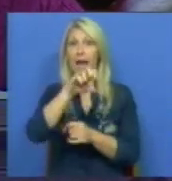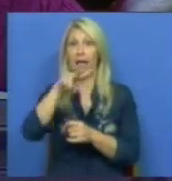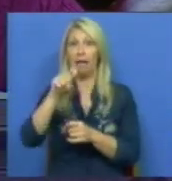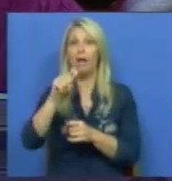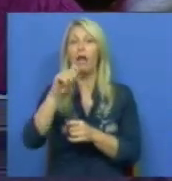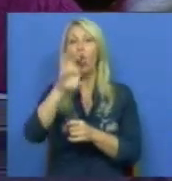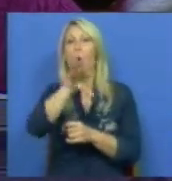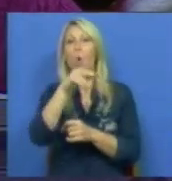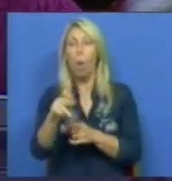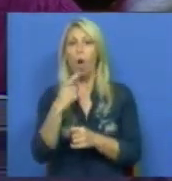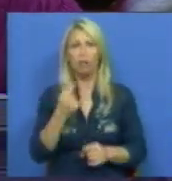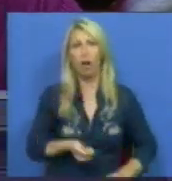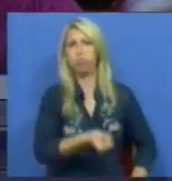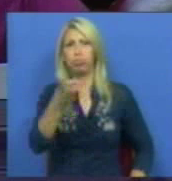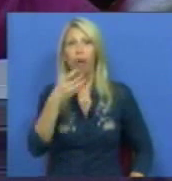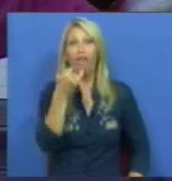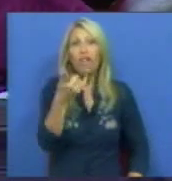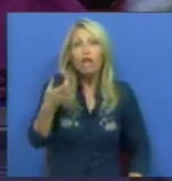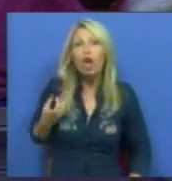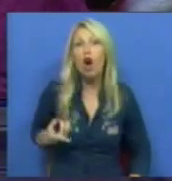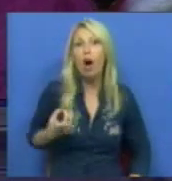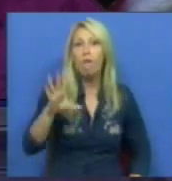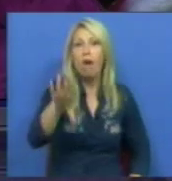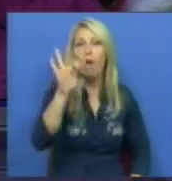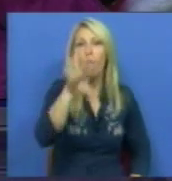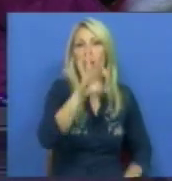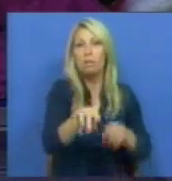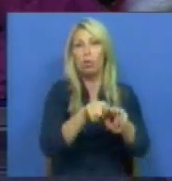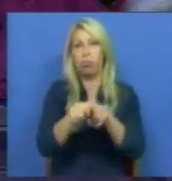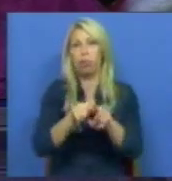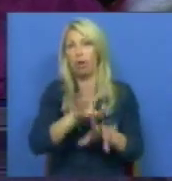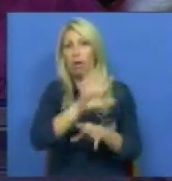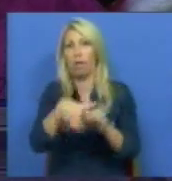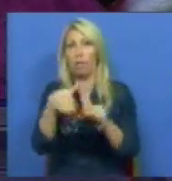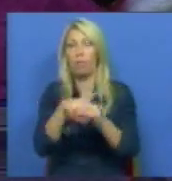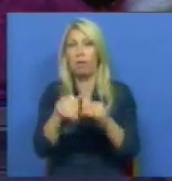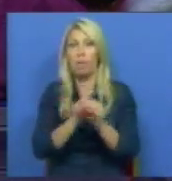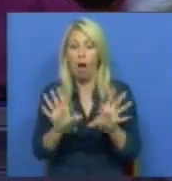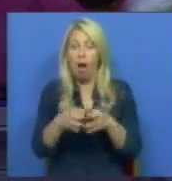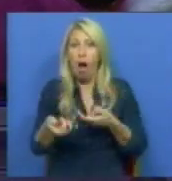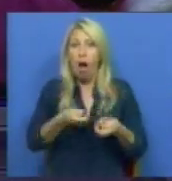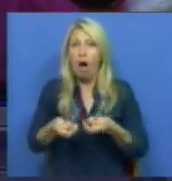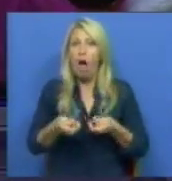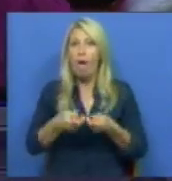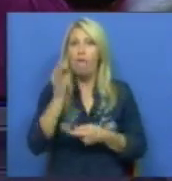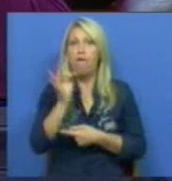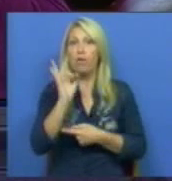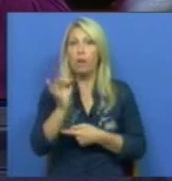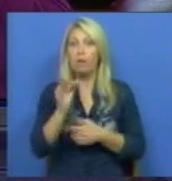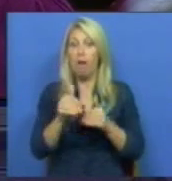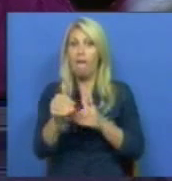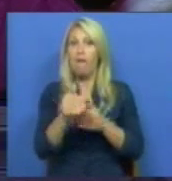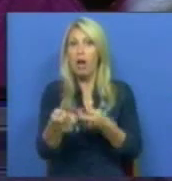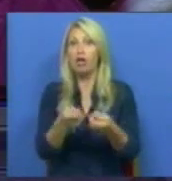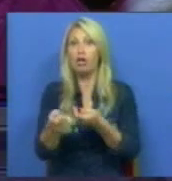em 29 nomeações políticas para os órgãos da Fundação que irá gerir o Museu do